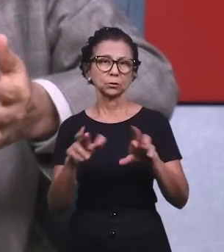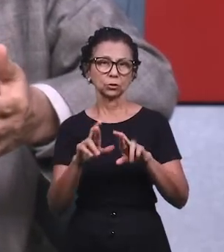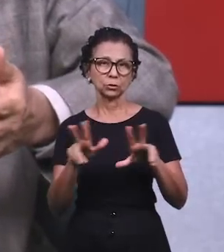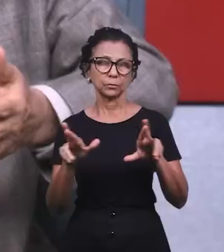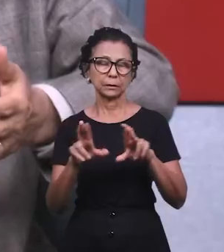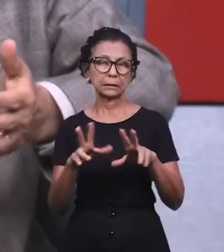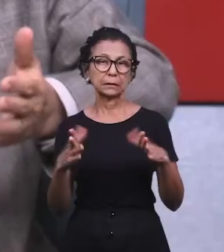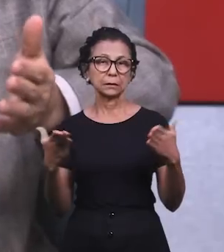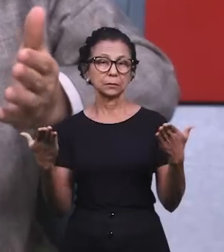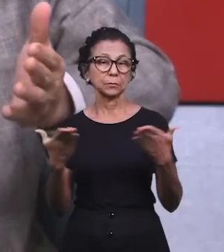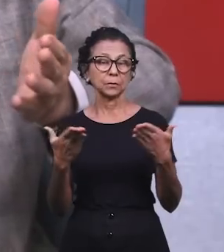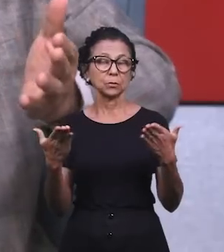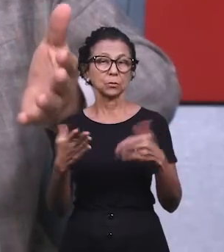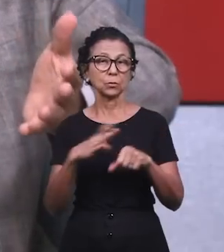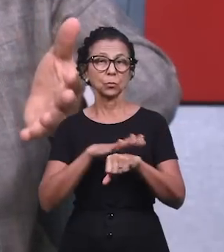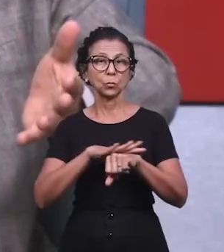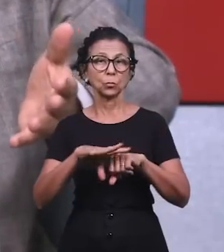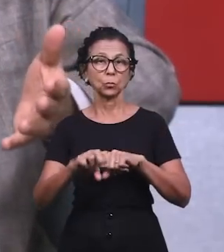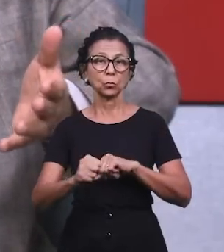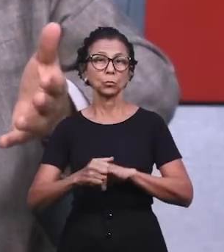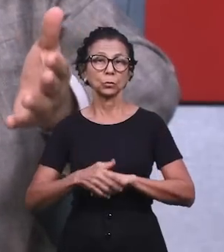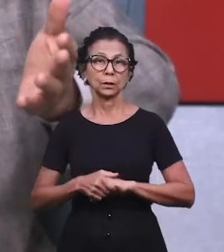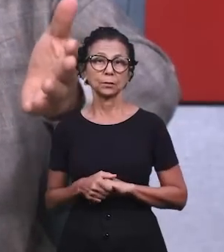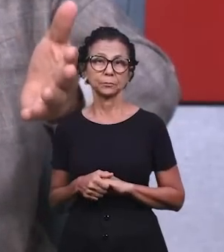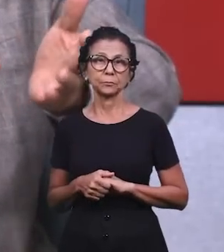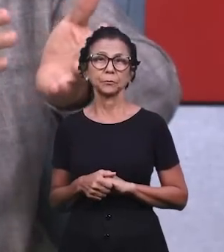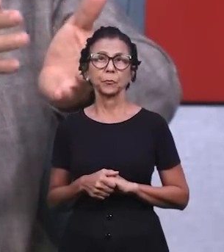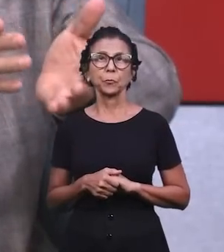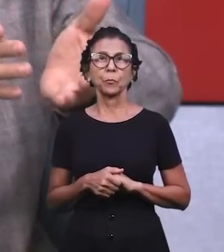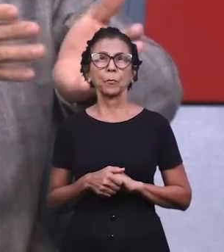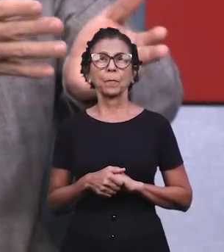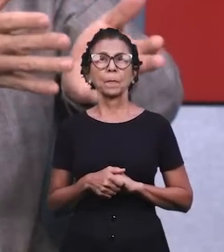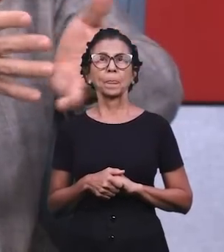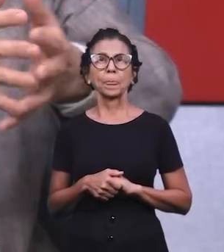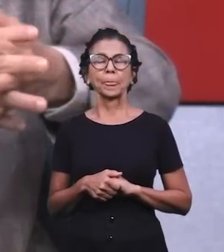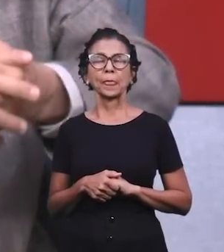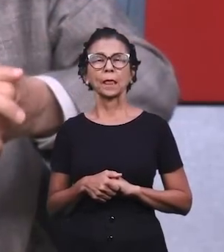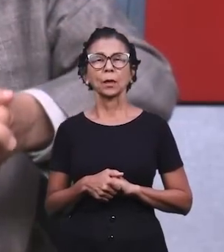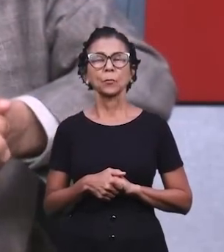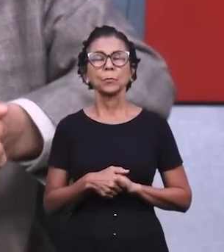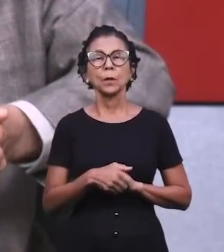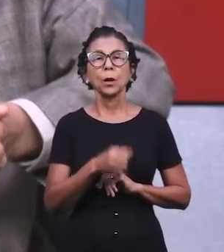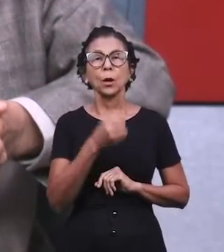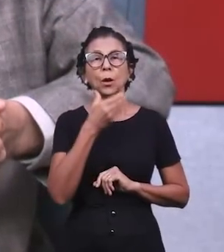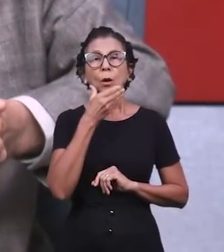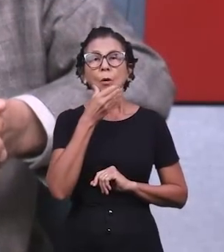a cura do servo do centurião de Cafarnaum.